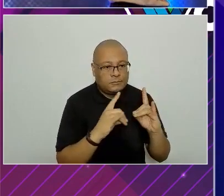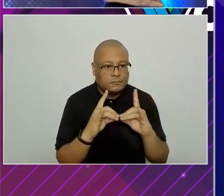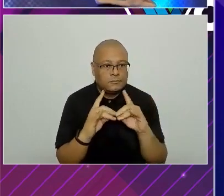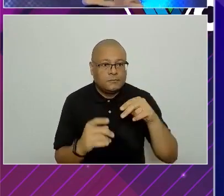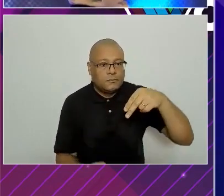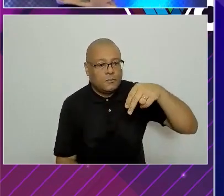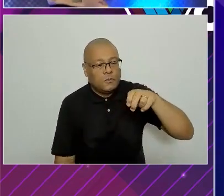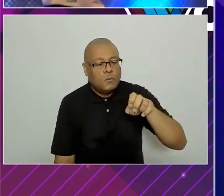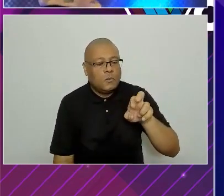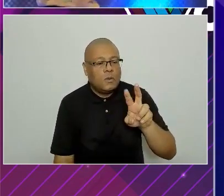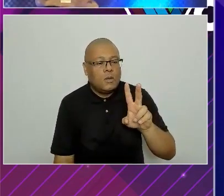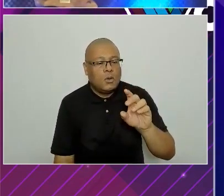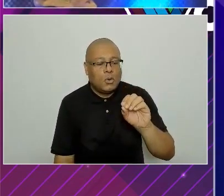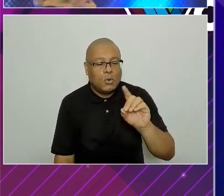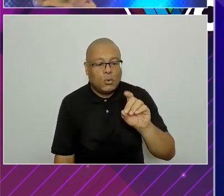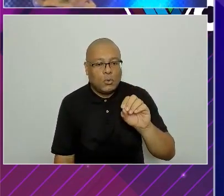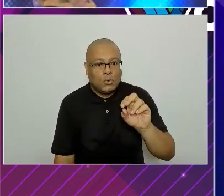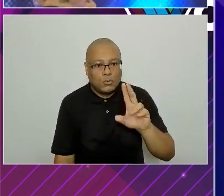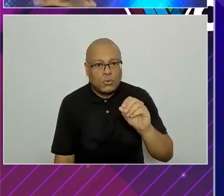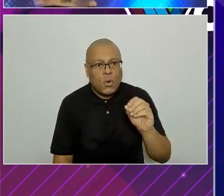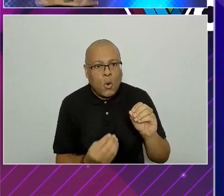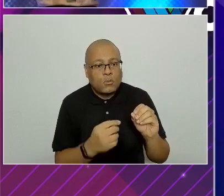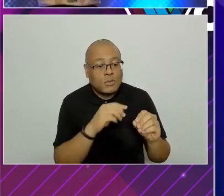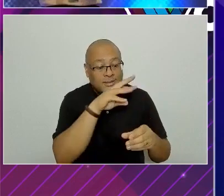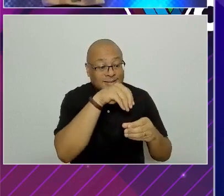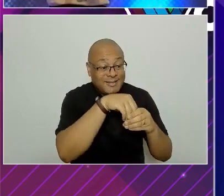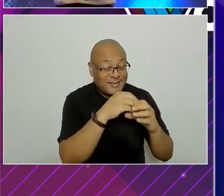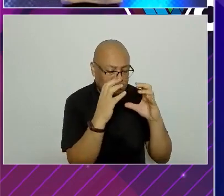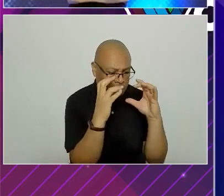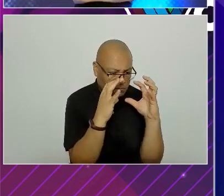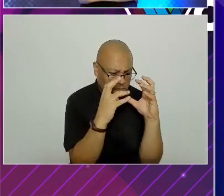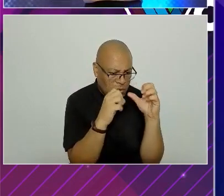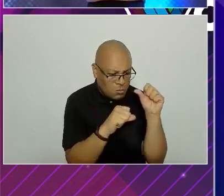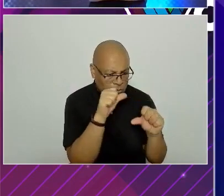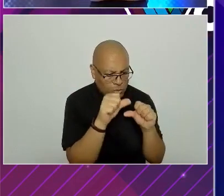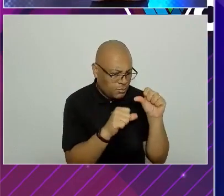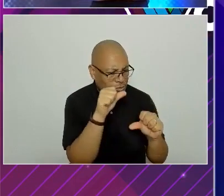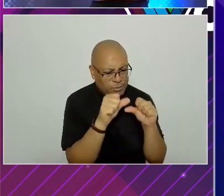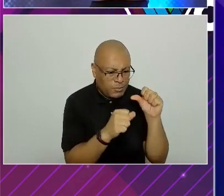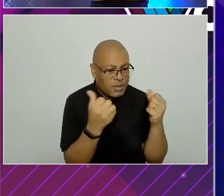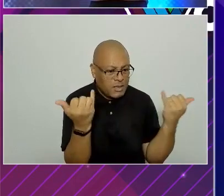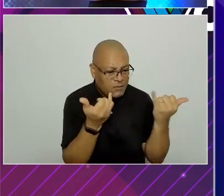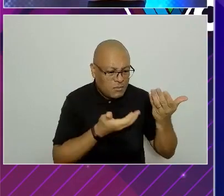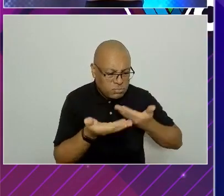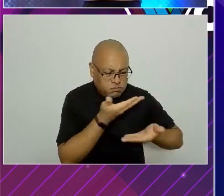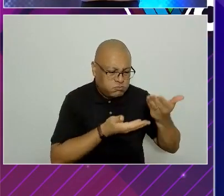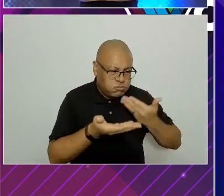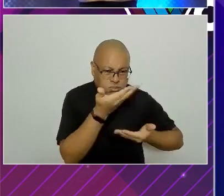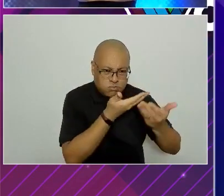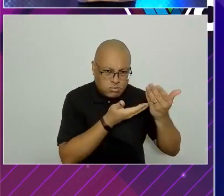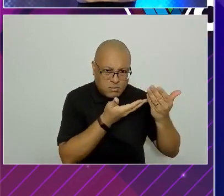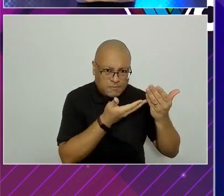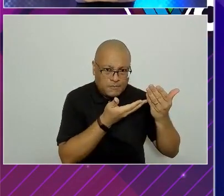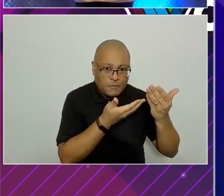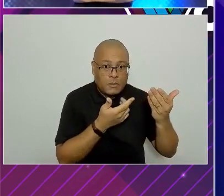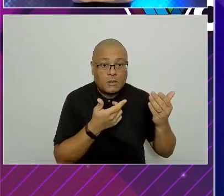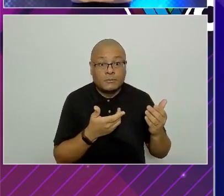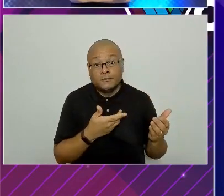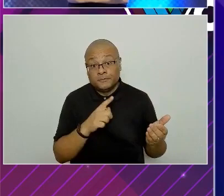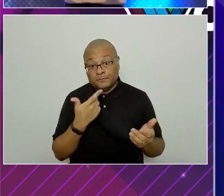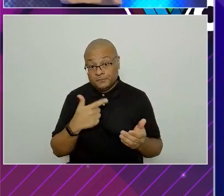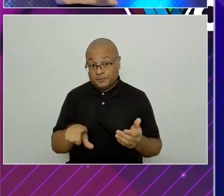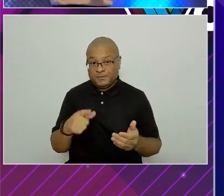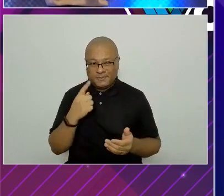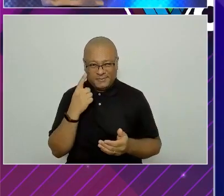quantidade, e como que é a dinâmica dessa rede na sua cabeça, pensando nessa questão de quantidade, né? E aí, peraí, que antes de mostrar